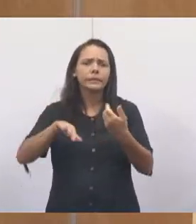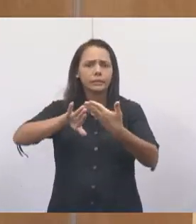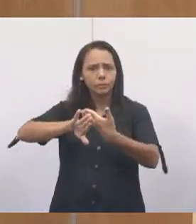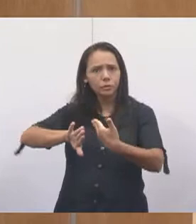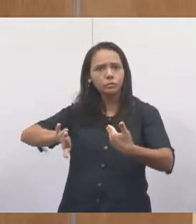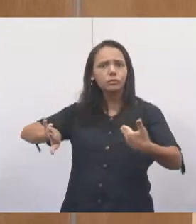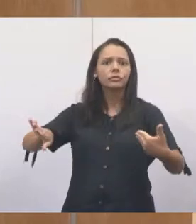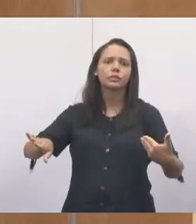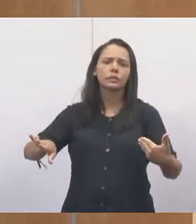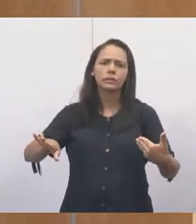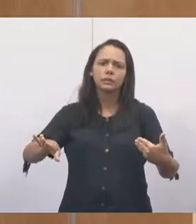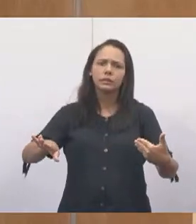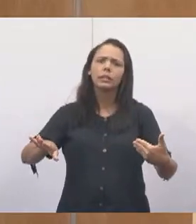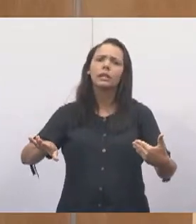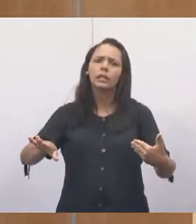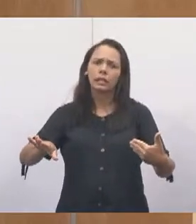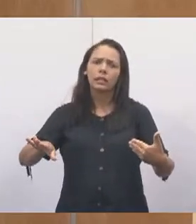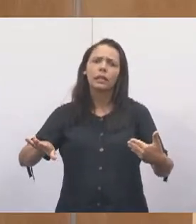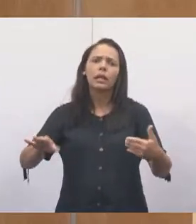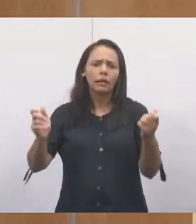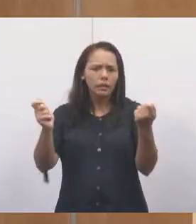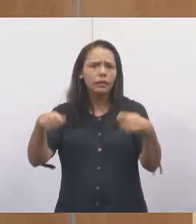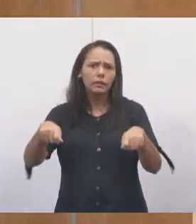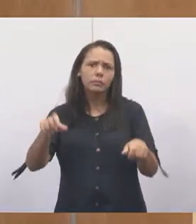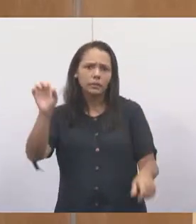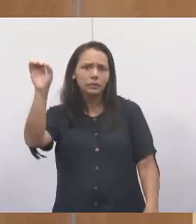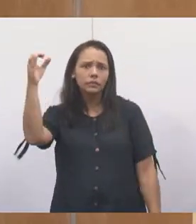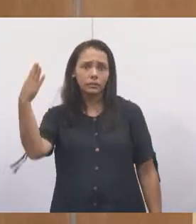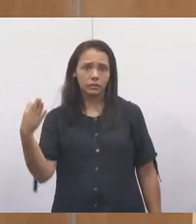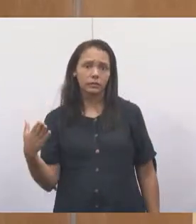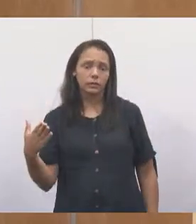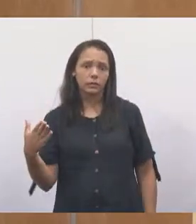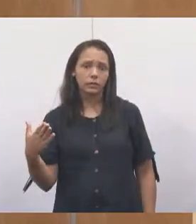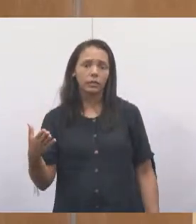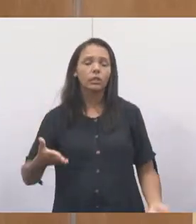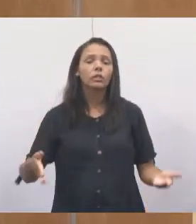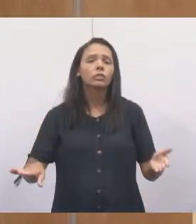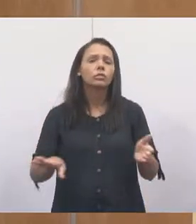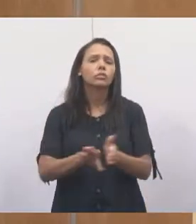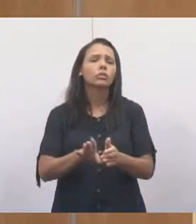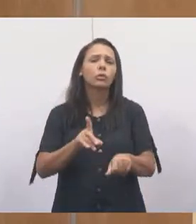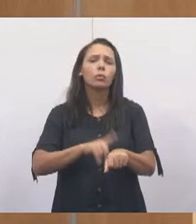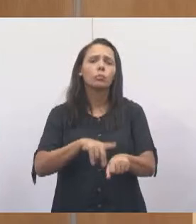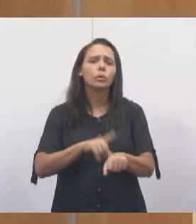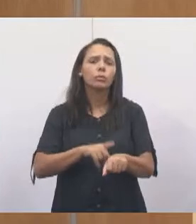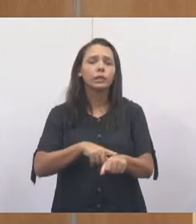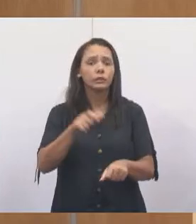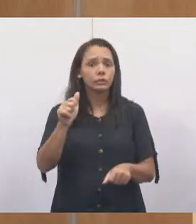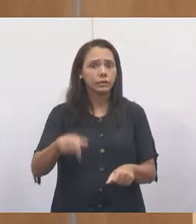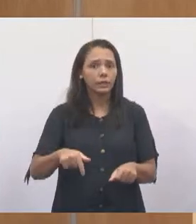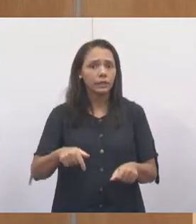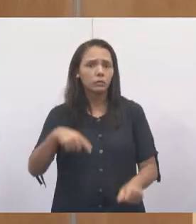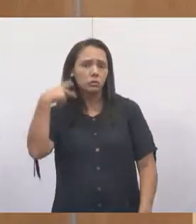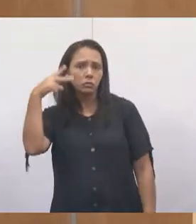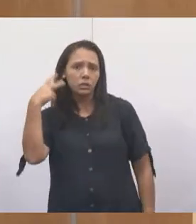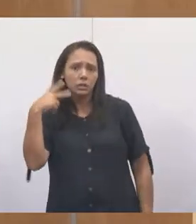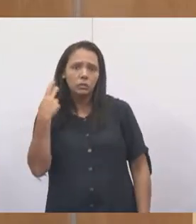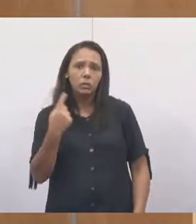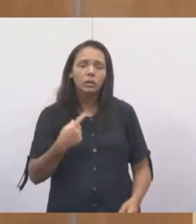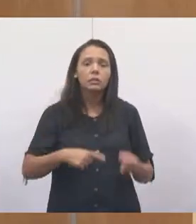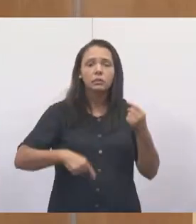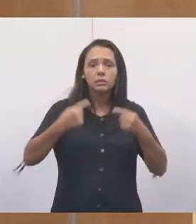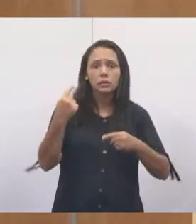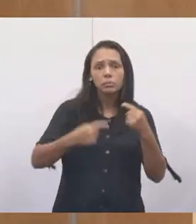como ter o segundo conselho. Está na hora dessa casa já fazer o debate do segundo conselho tutelar